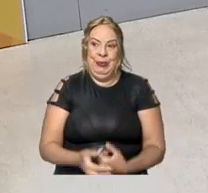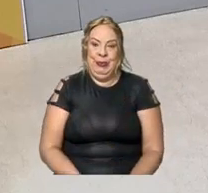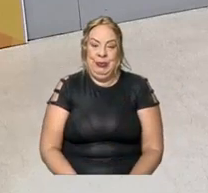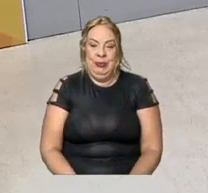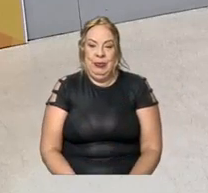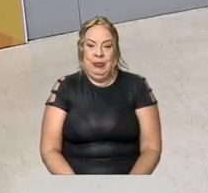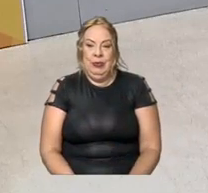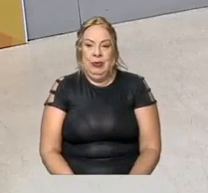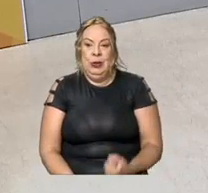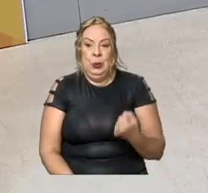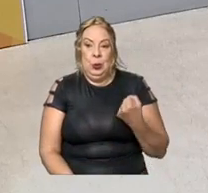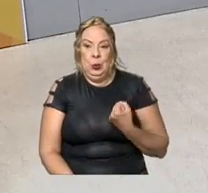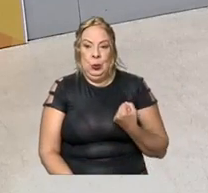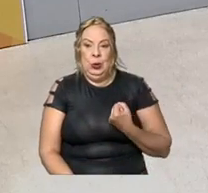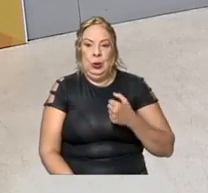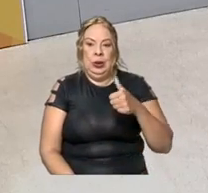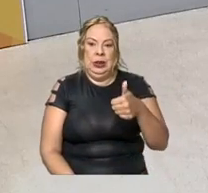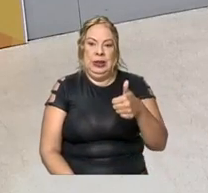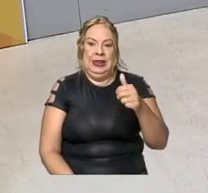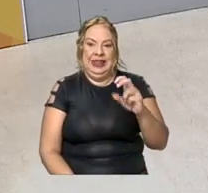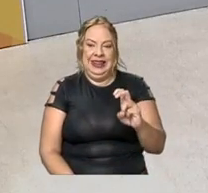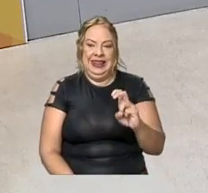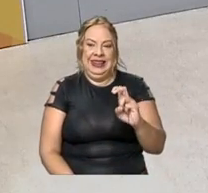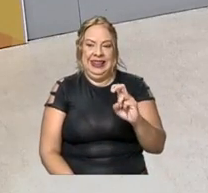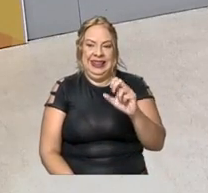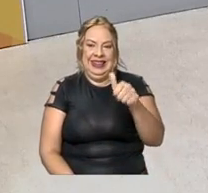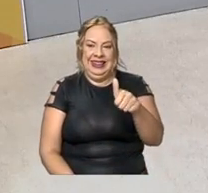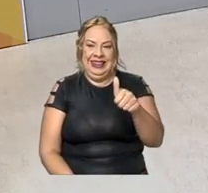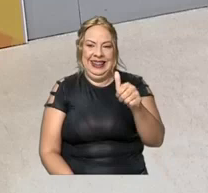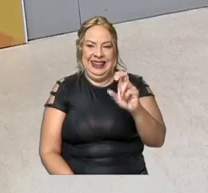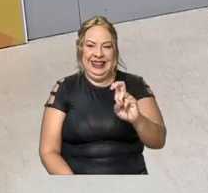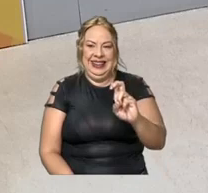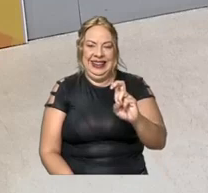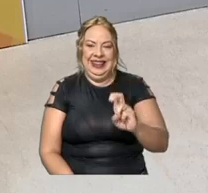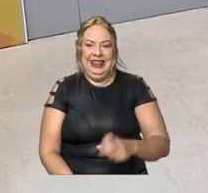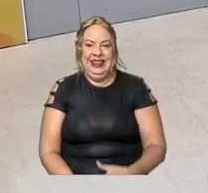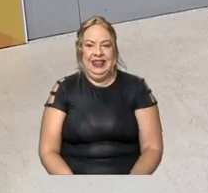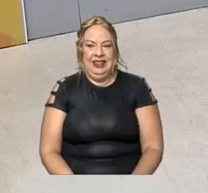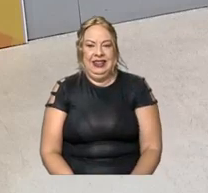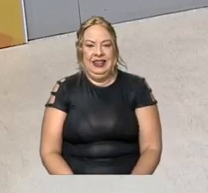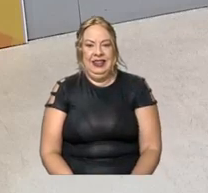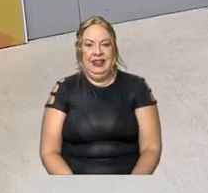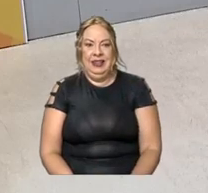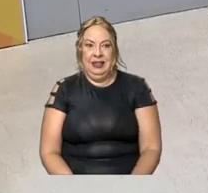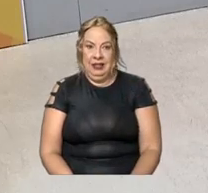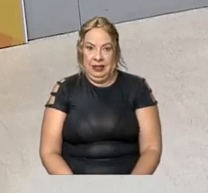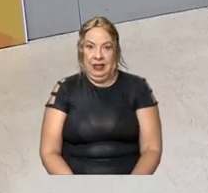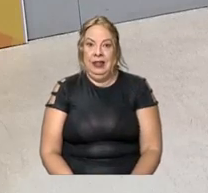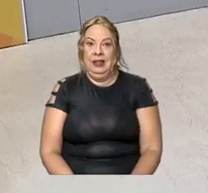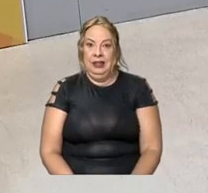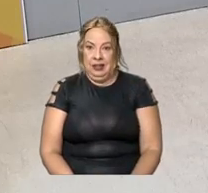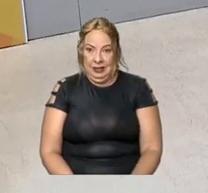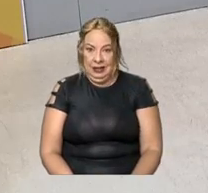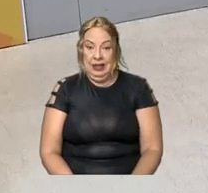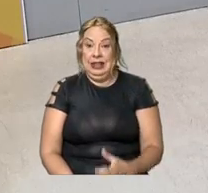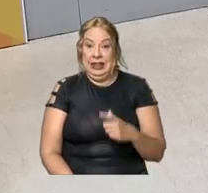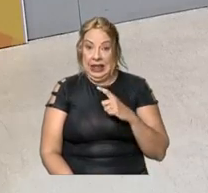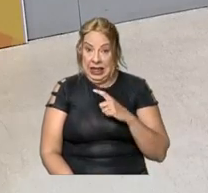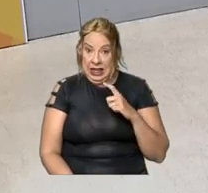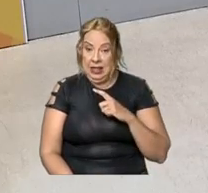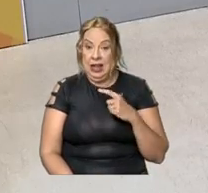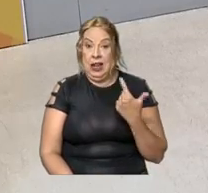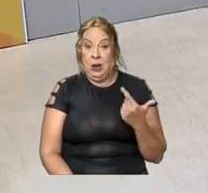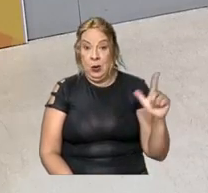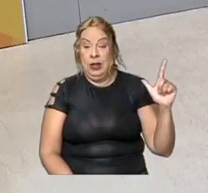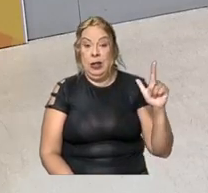ser agora, pode ser o número 15. 15, decide. Colocou mais alguém no páreo, tá? Já são dois